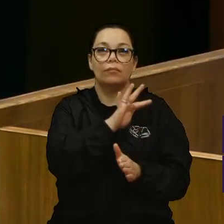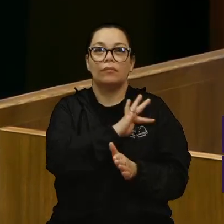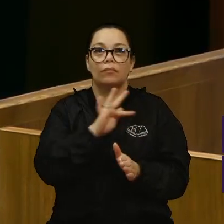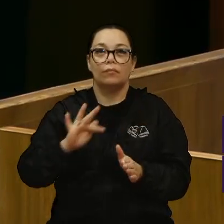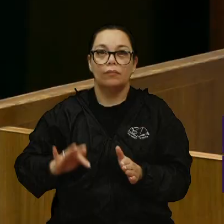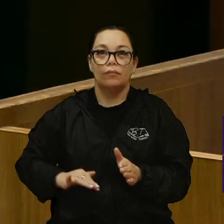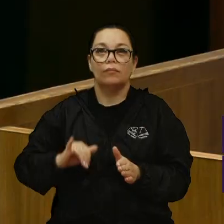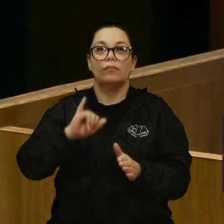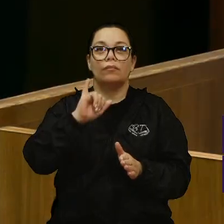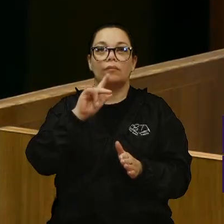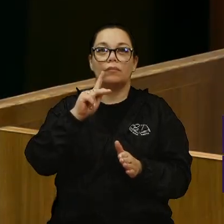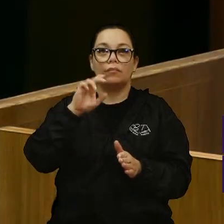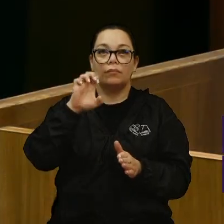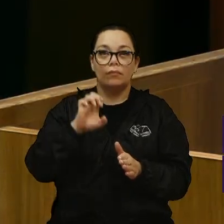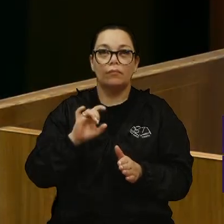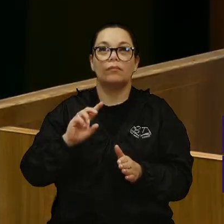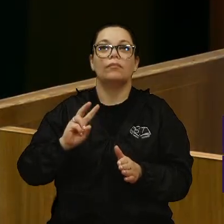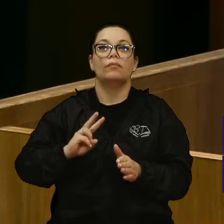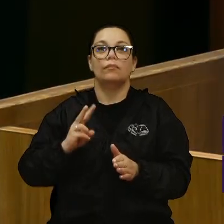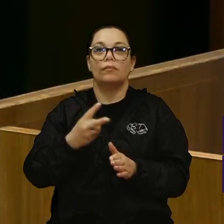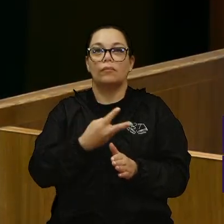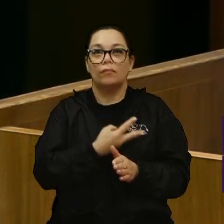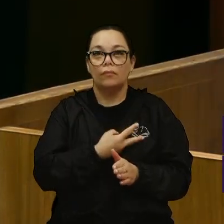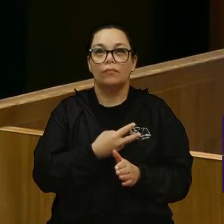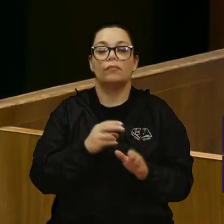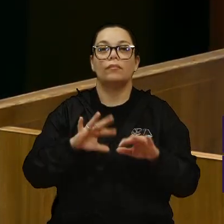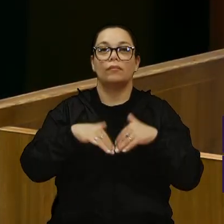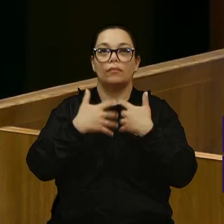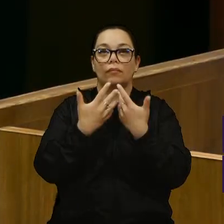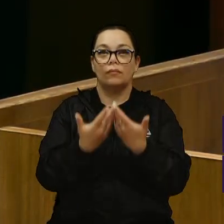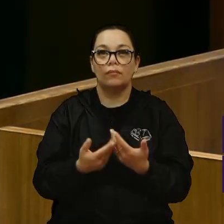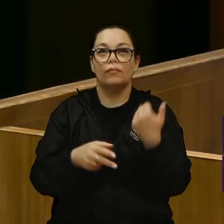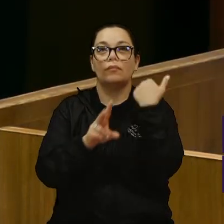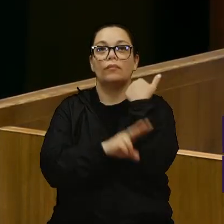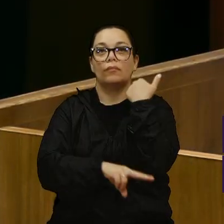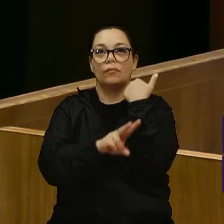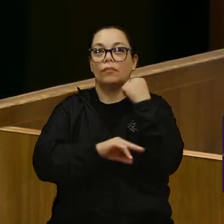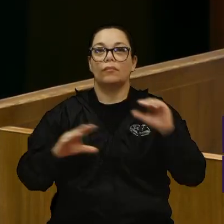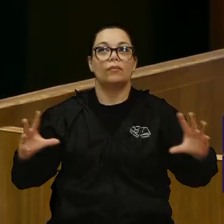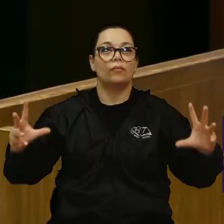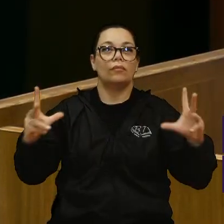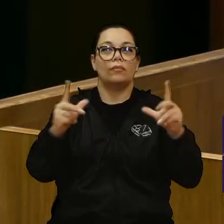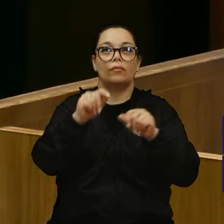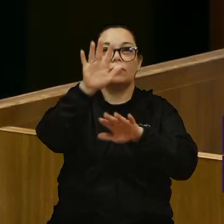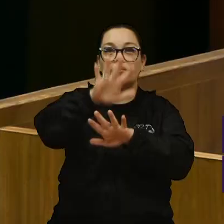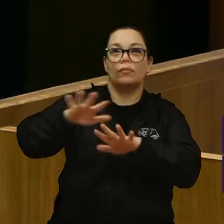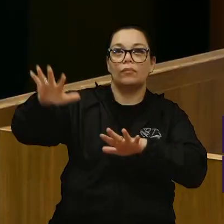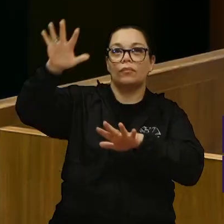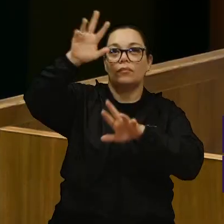IP, Vacaria, Gramado, Canela, toda a região Nordeste nós